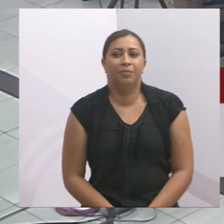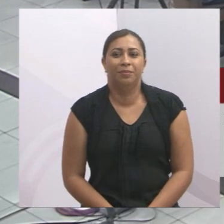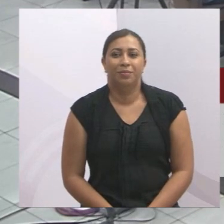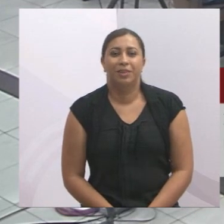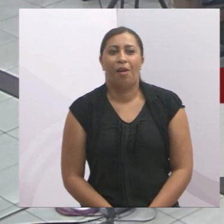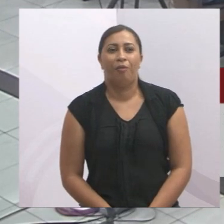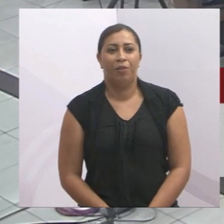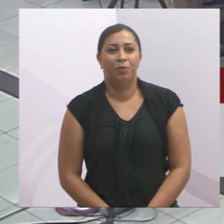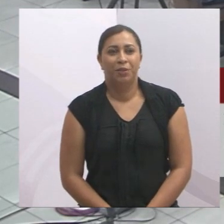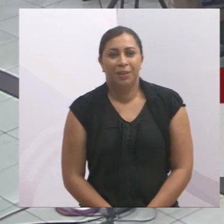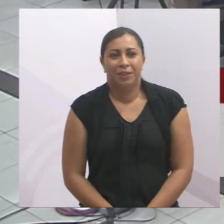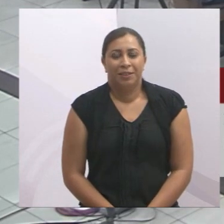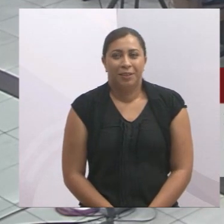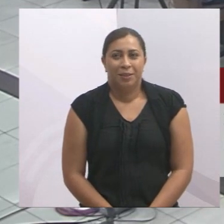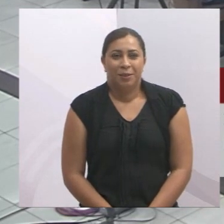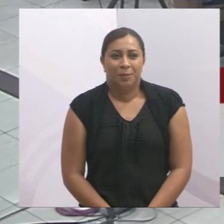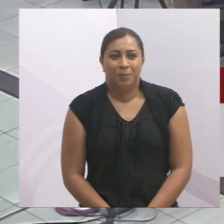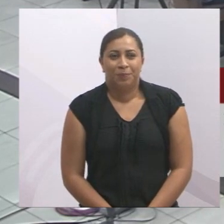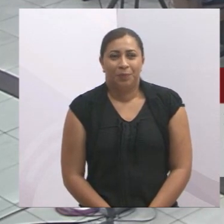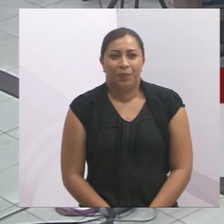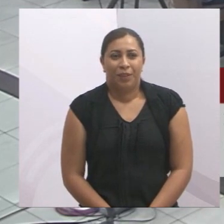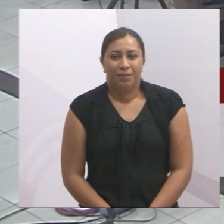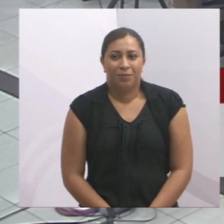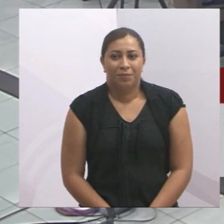Esse não tem emenda não, né?